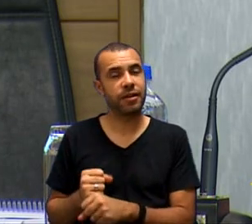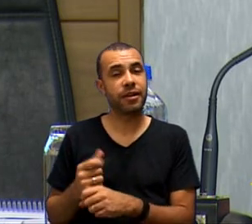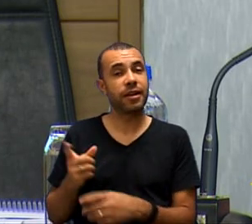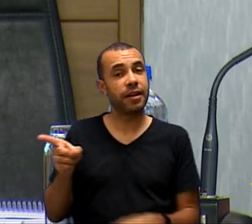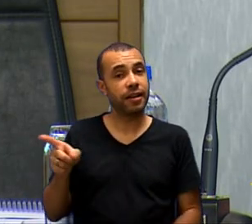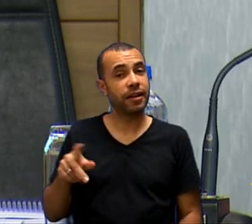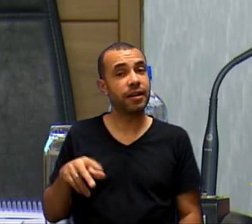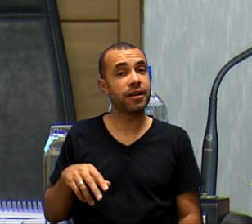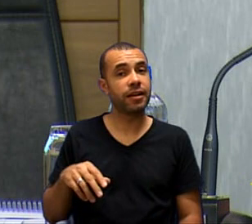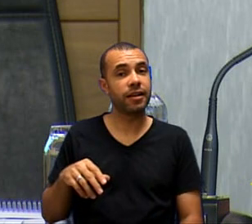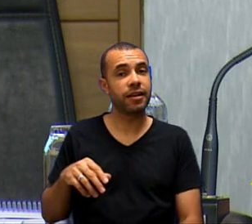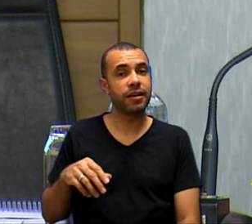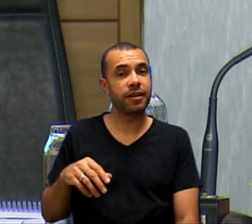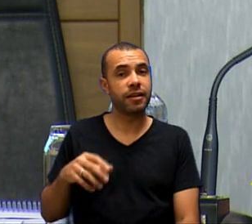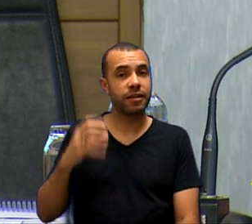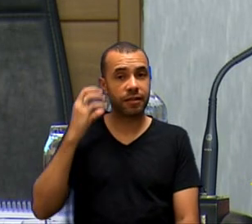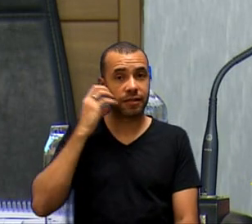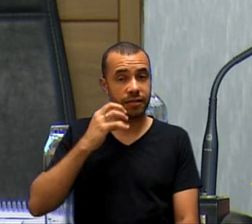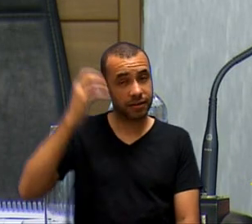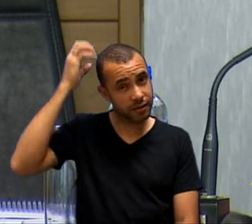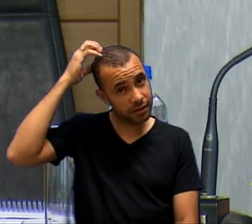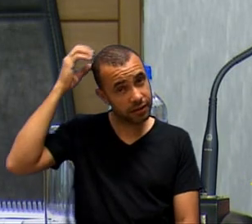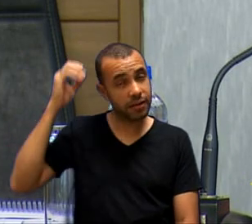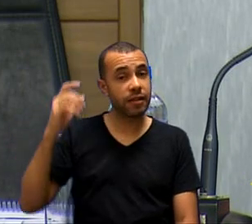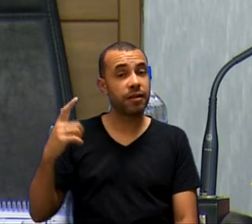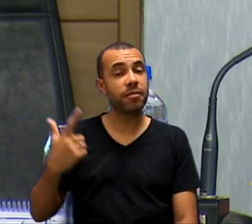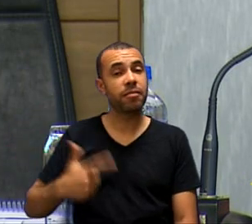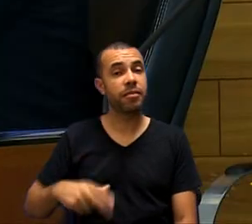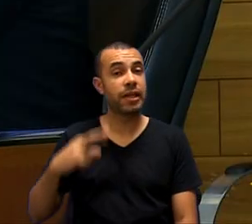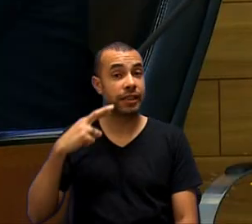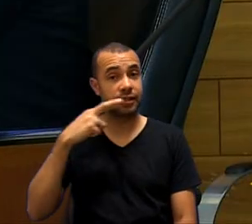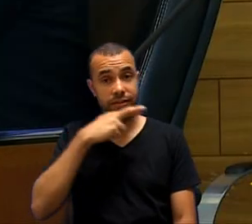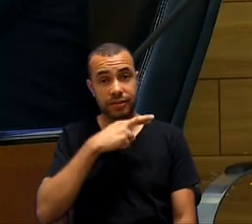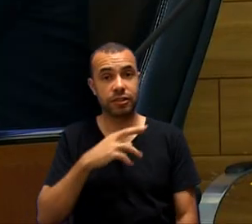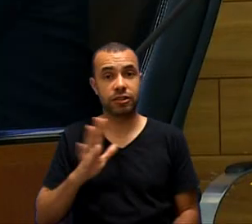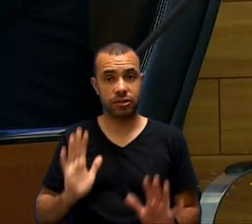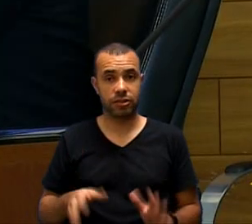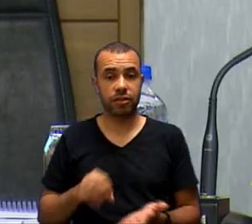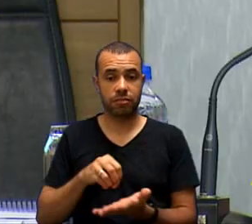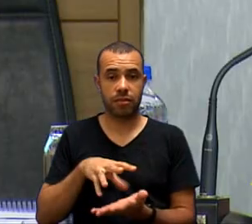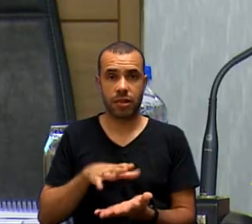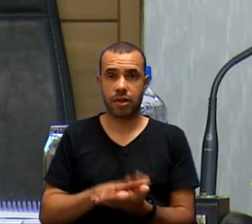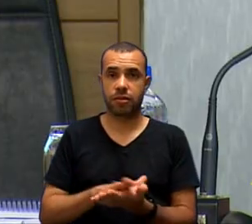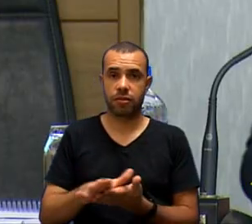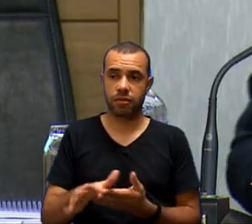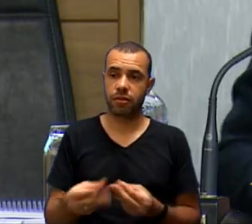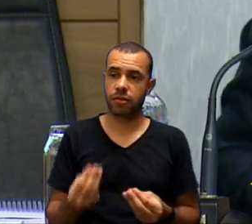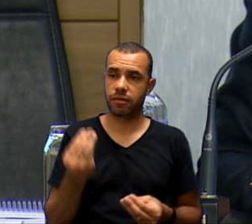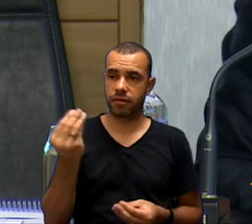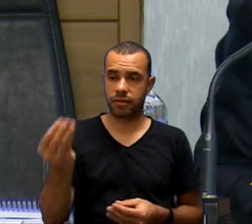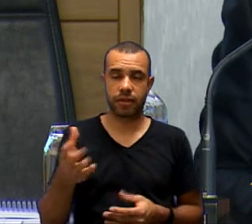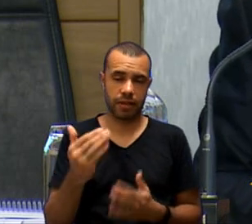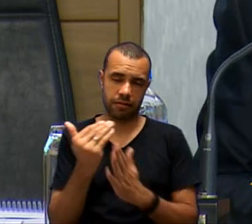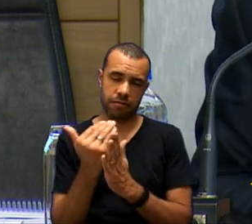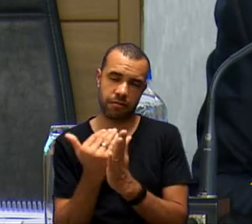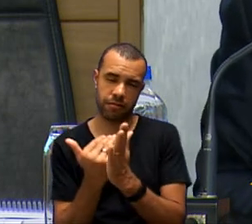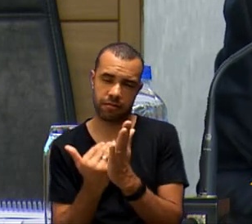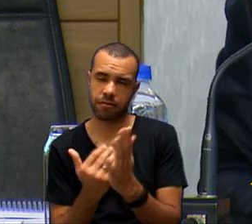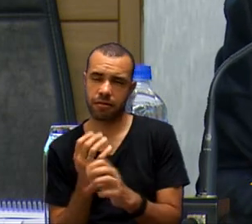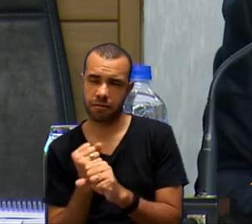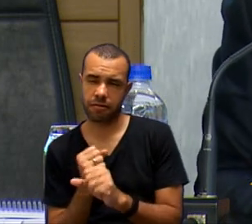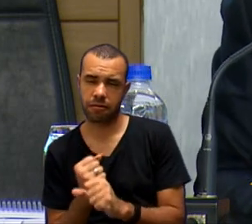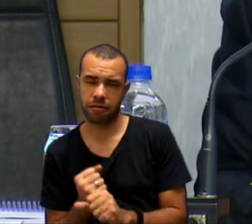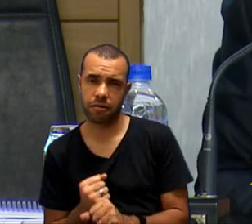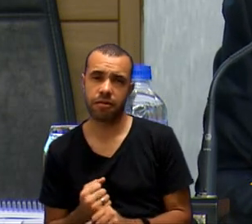assumir a presidência aqui, e o vereador Manga, que já está aqui. Já pedi uma cópia, Manga, que você me pediu, do detalhamento de todo o orçamento. Acho